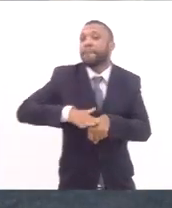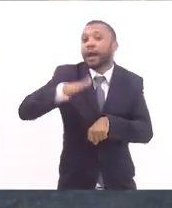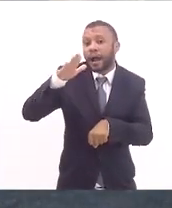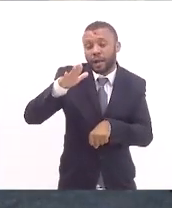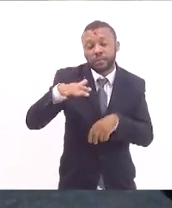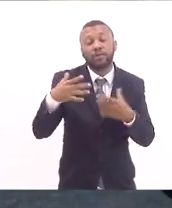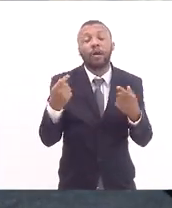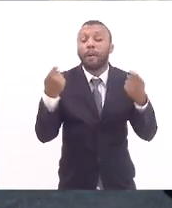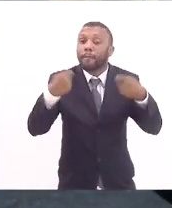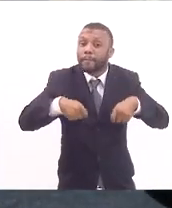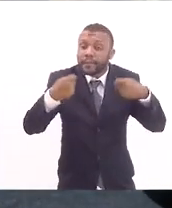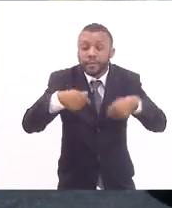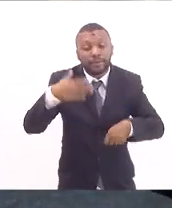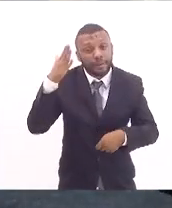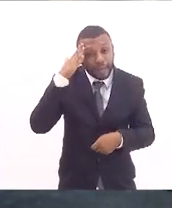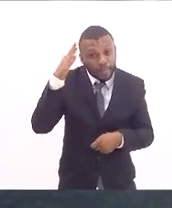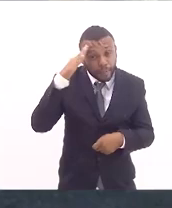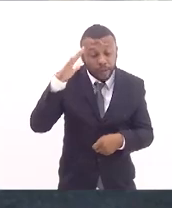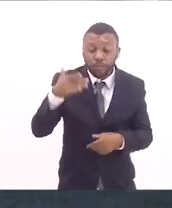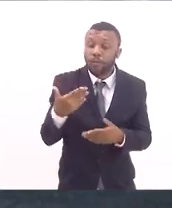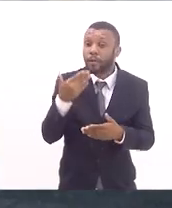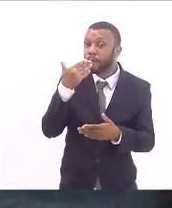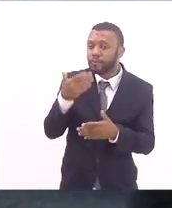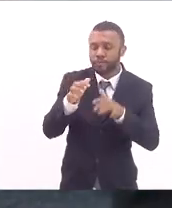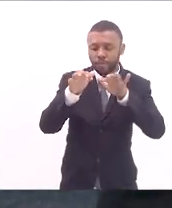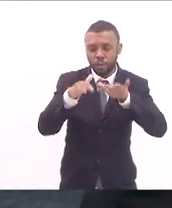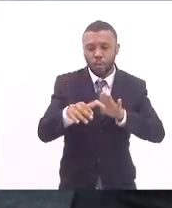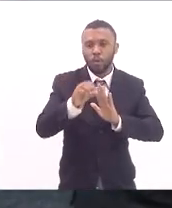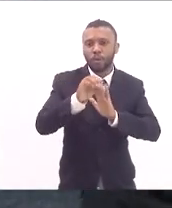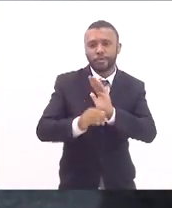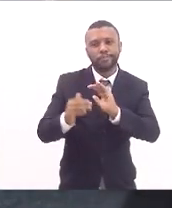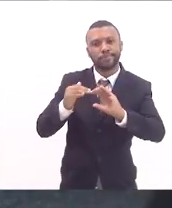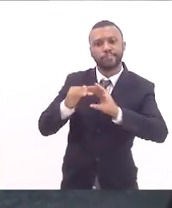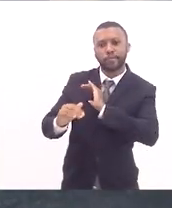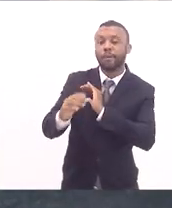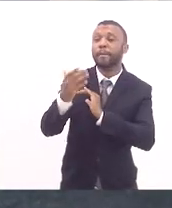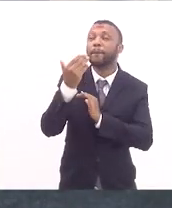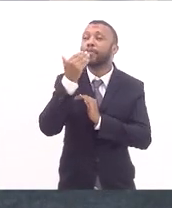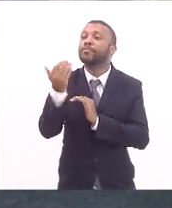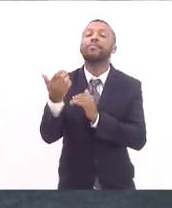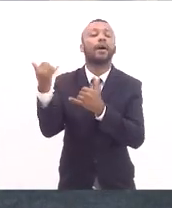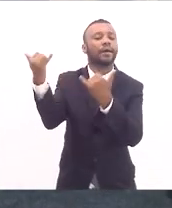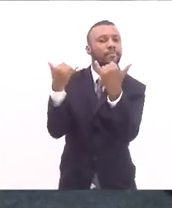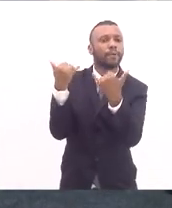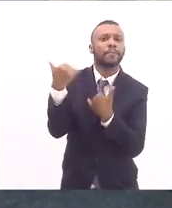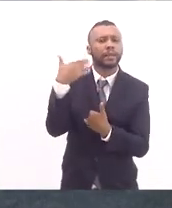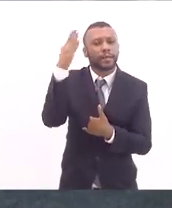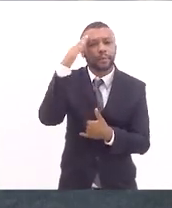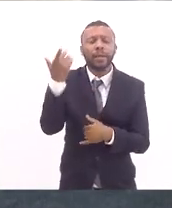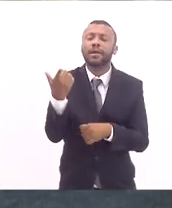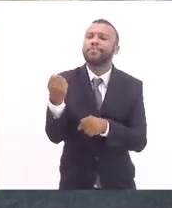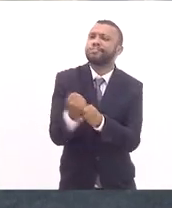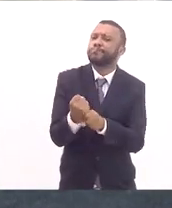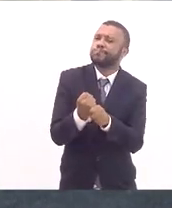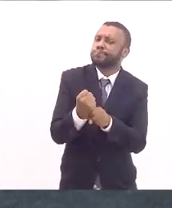preciso saber tô fazendo o requerimento de informação para saber quanto tempo tem essa banca de jornal Esse é o